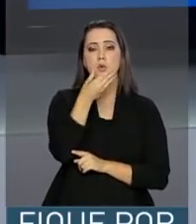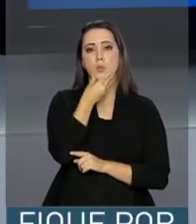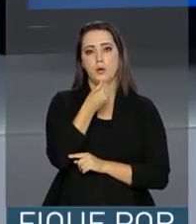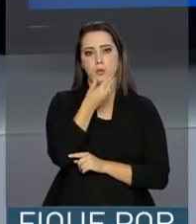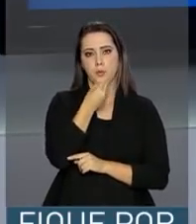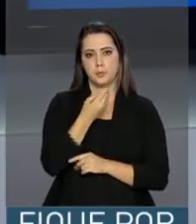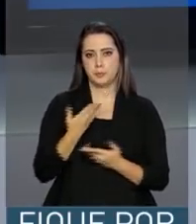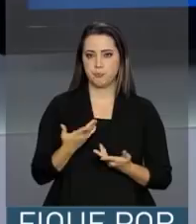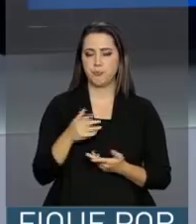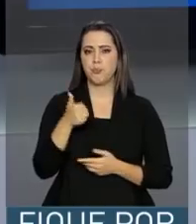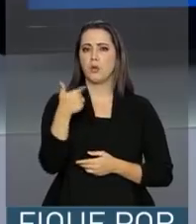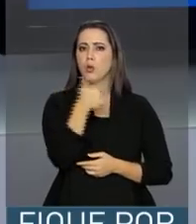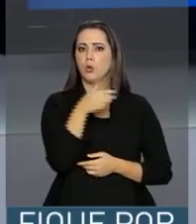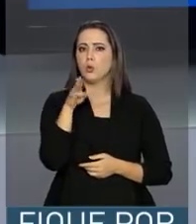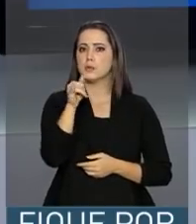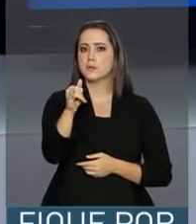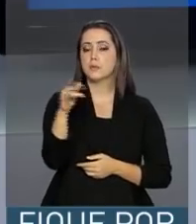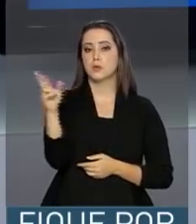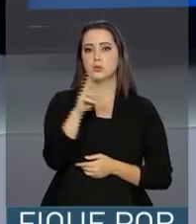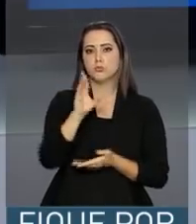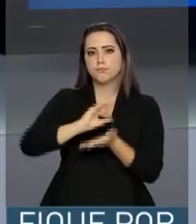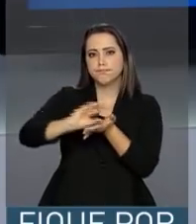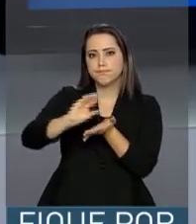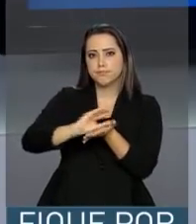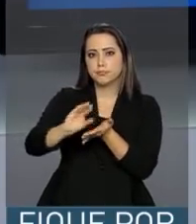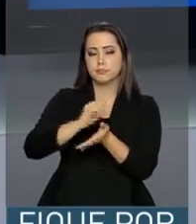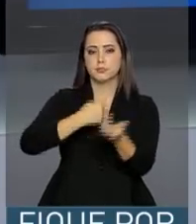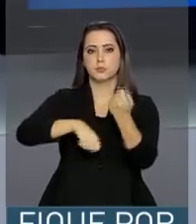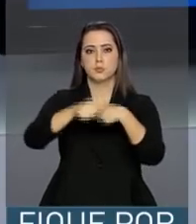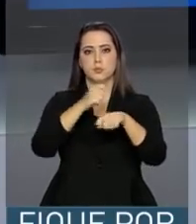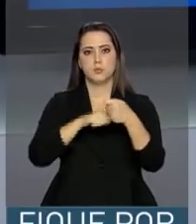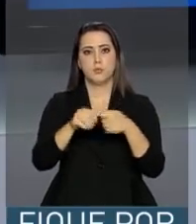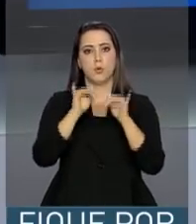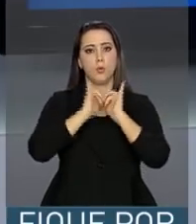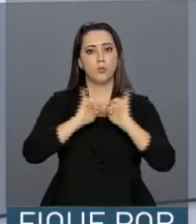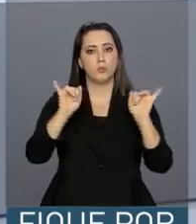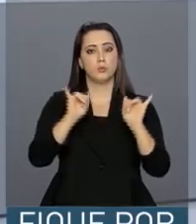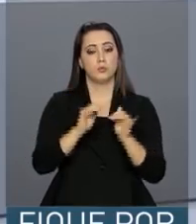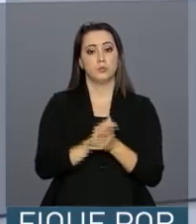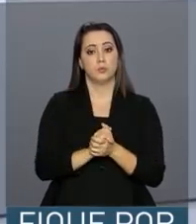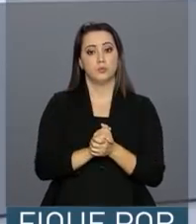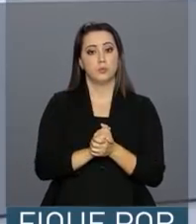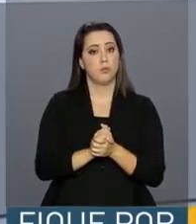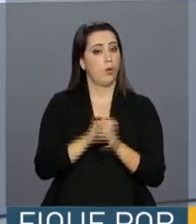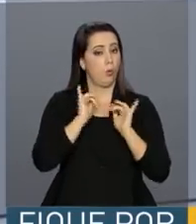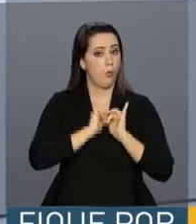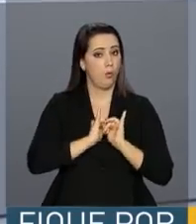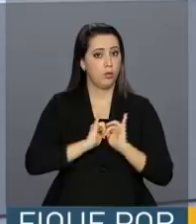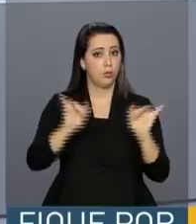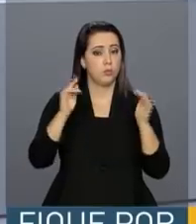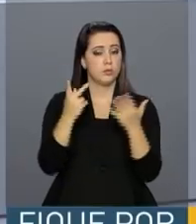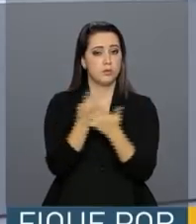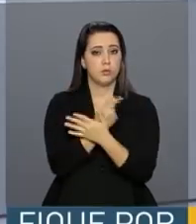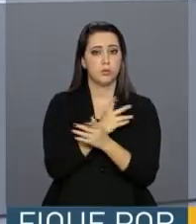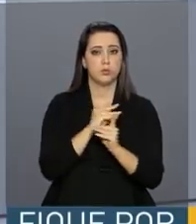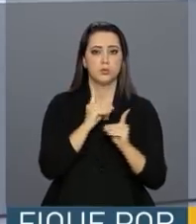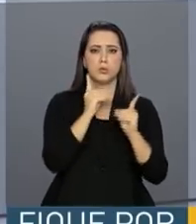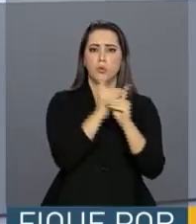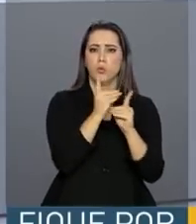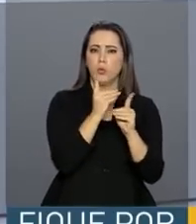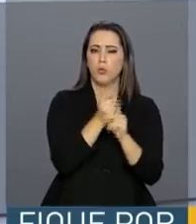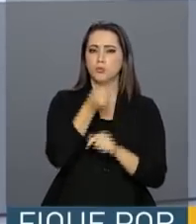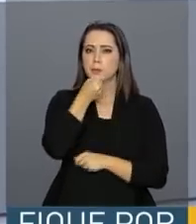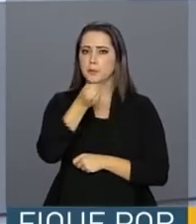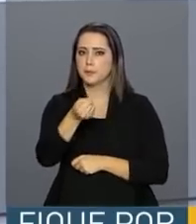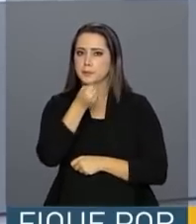cerca de 12 bilhões de reais devem ser injetados na economia o anúncio foi feito durante encontro com